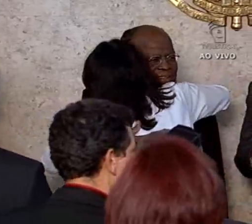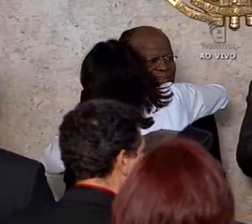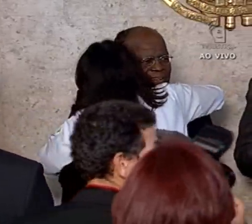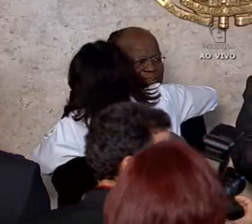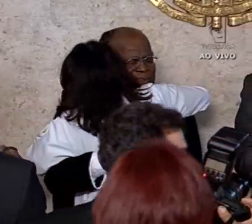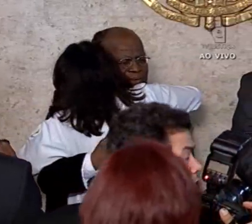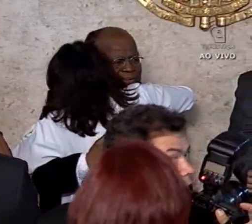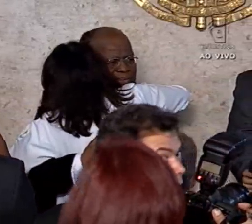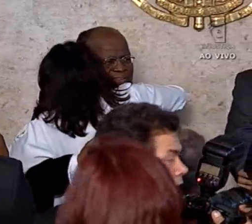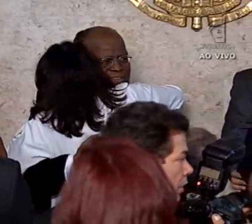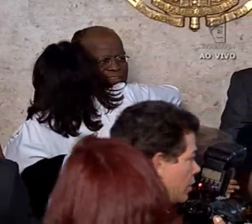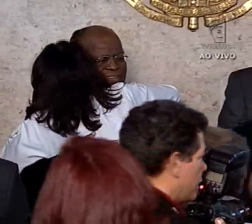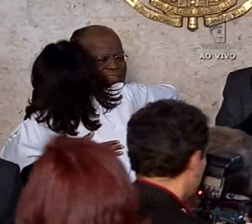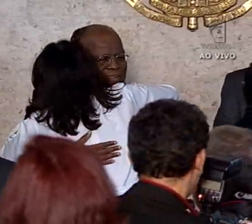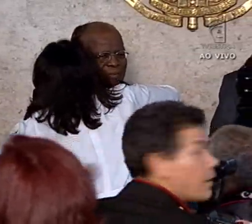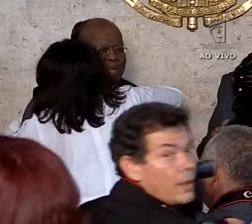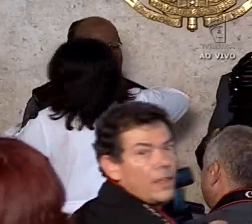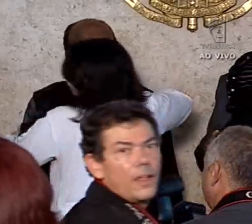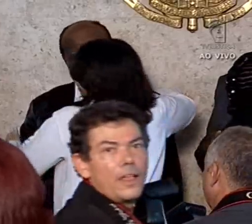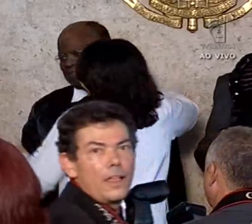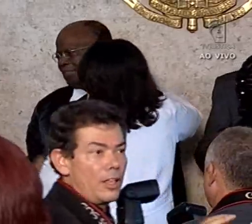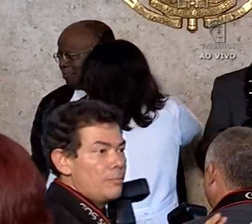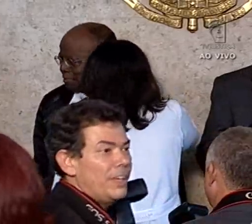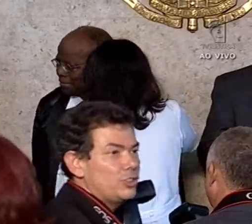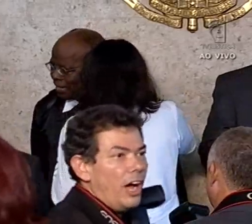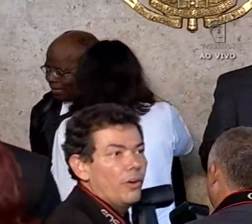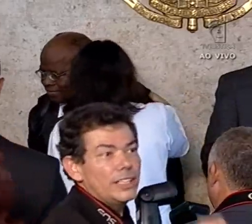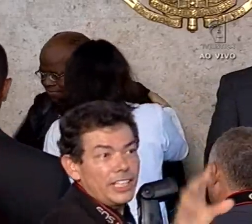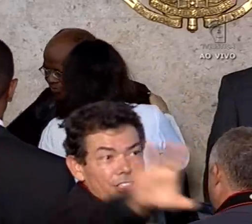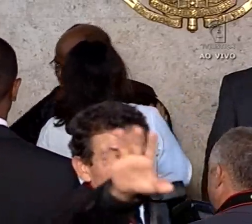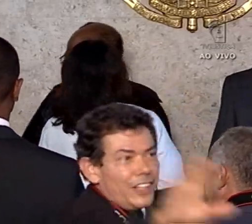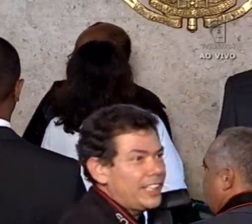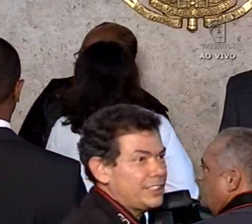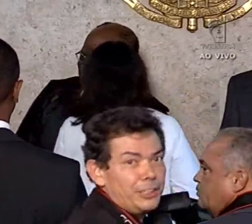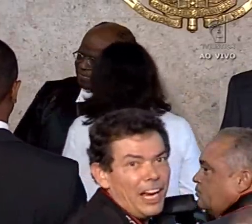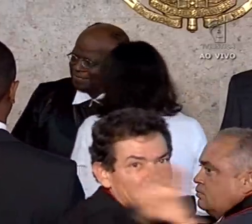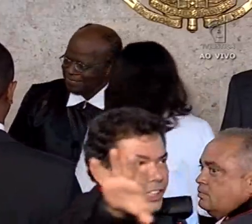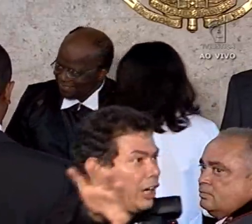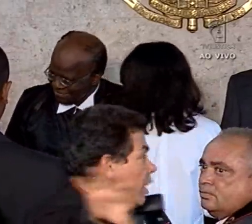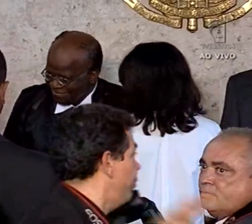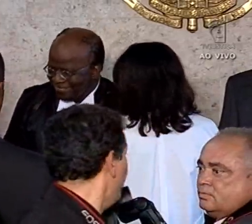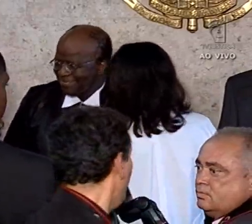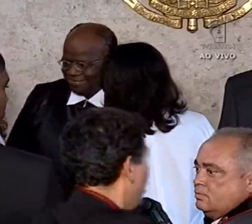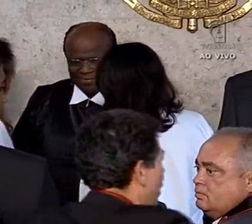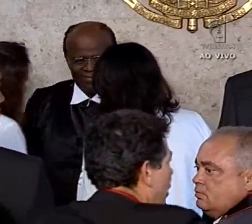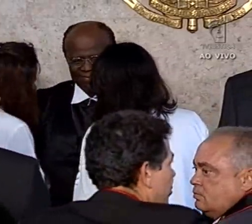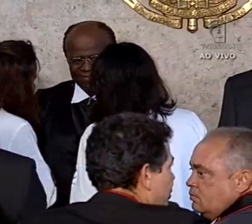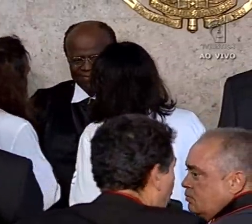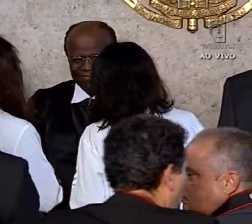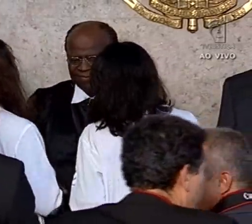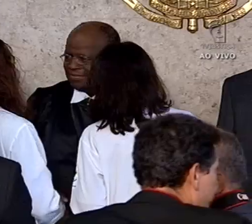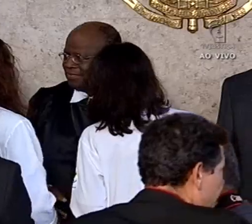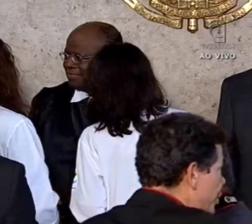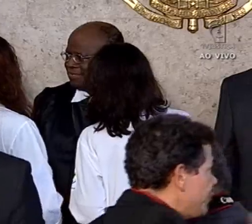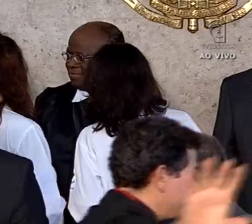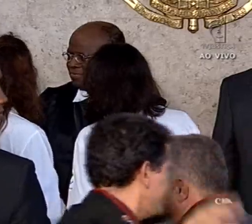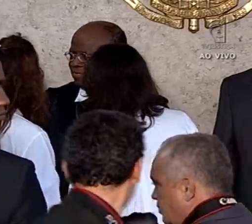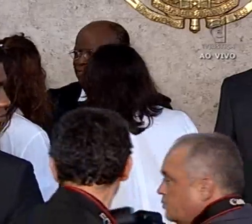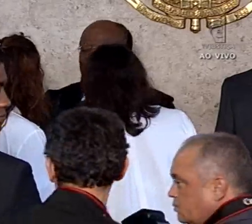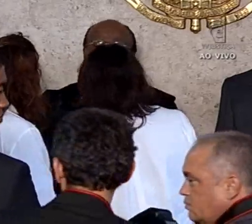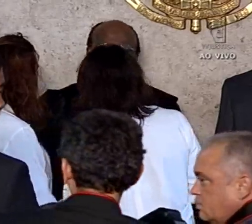Justiça, isso é um fato, isso não é, com perdão da expressão, um cabotinismo, podemos afirmar que a própria existência da TV